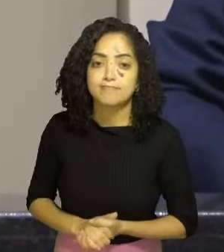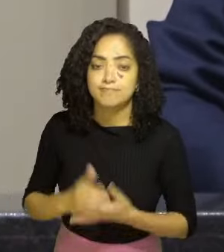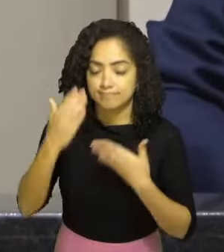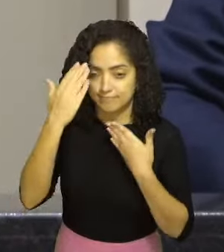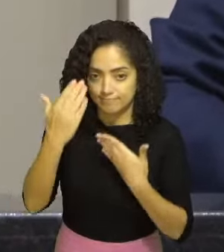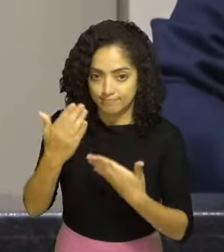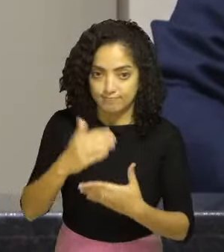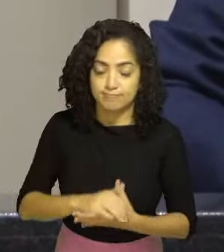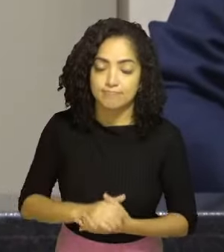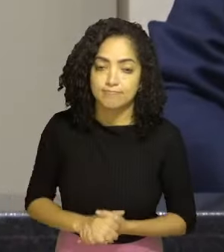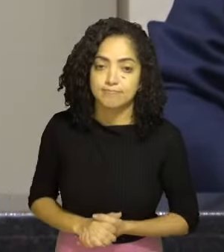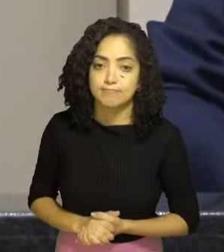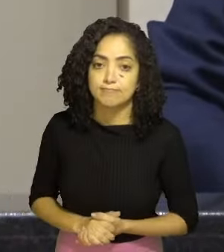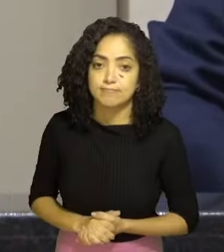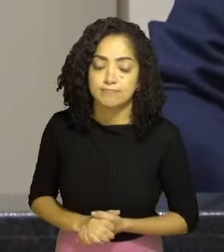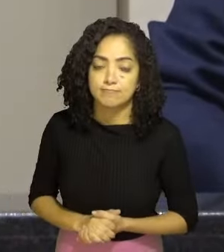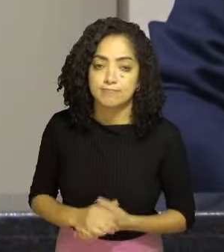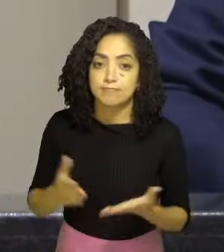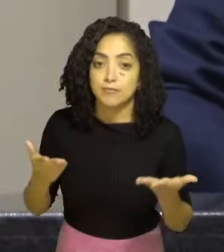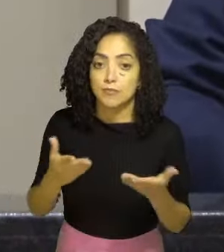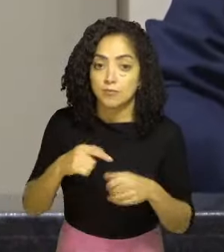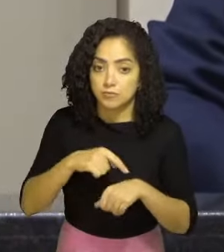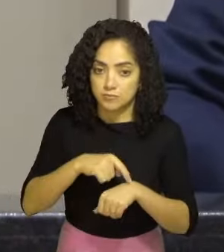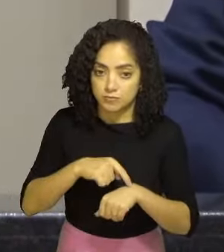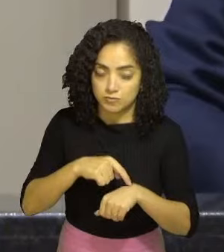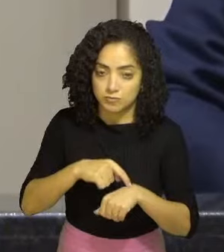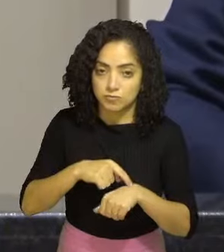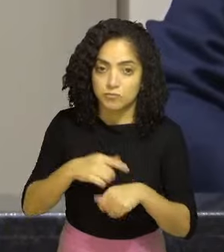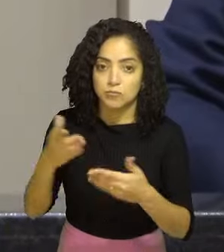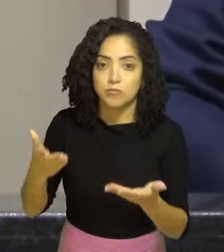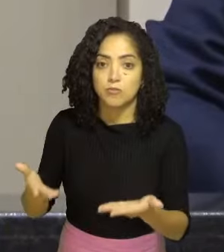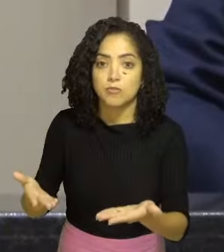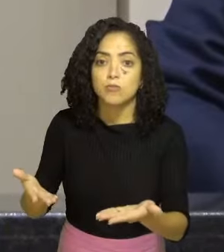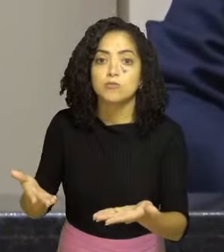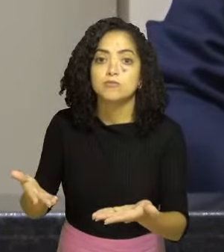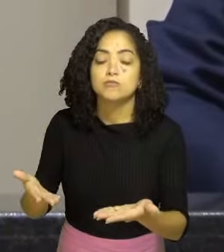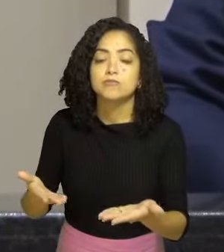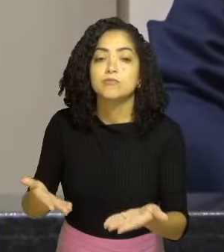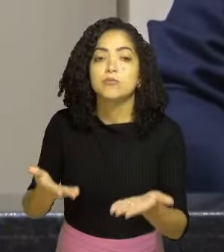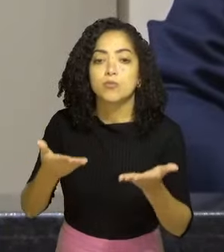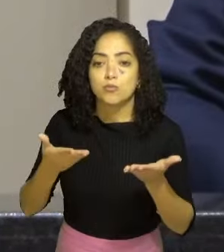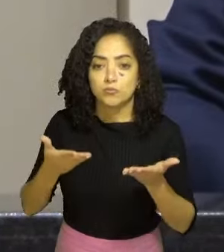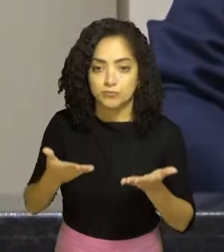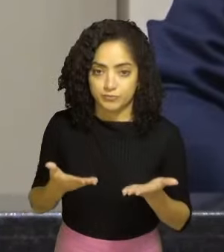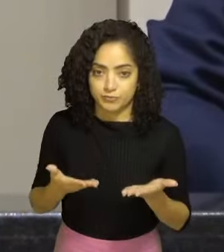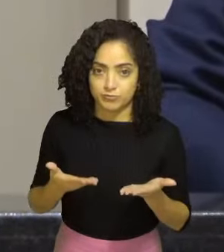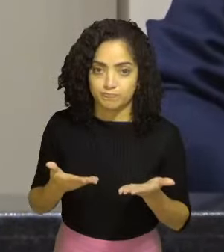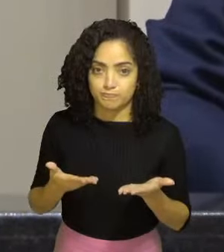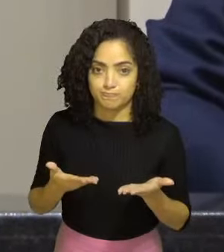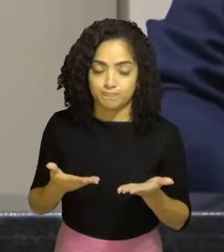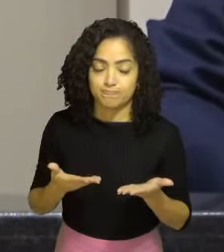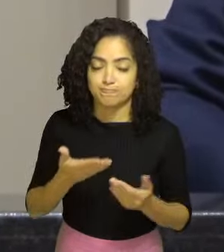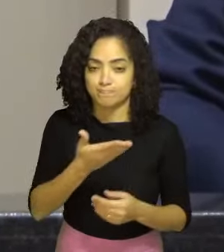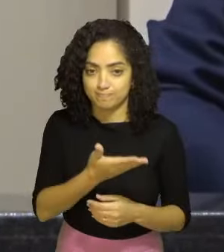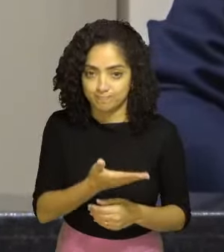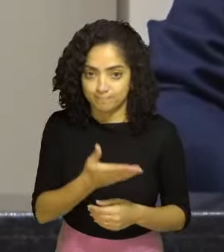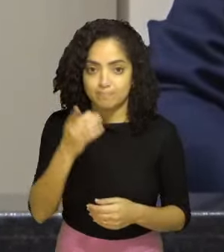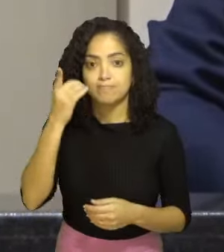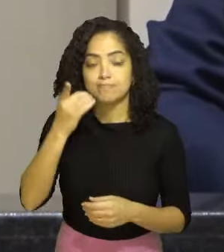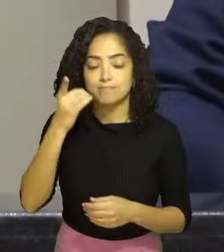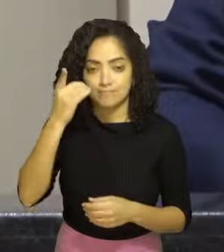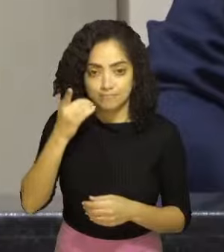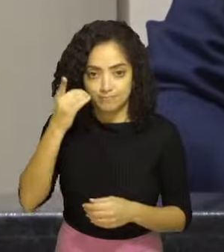obrigada. E, neste momento, eu já convido para fazer uso da palavra a nossa querida